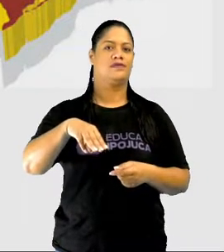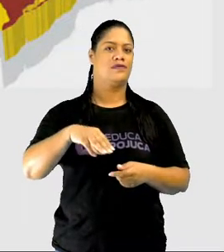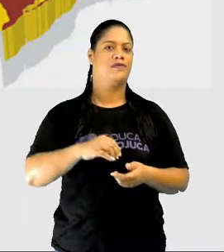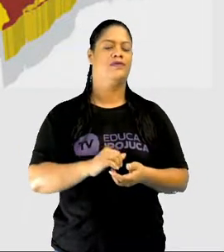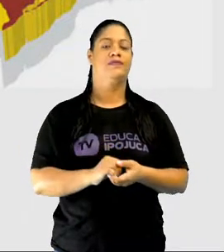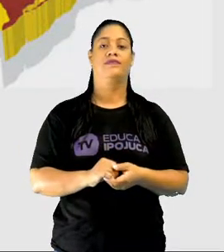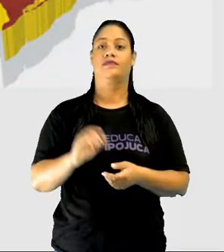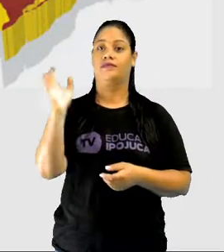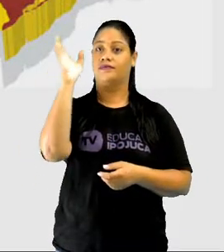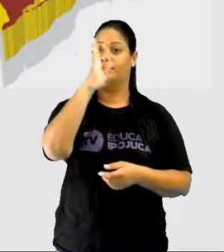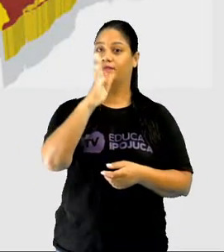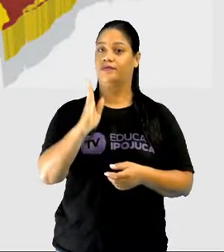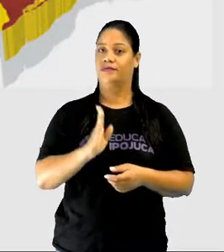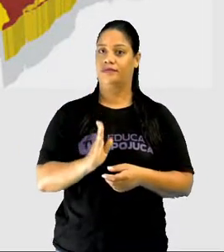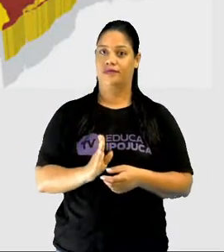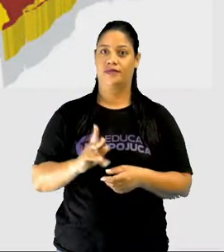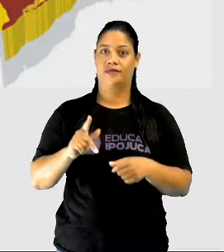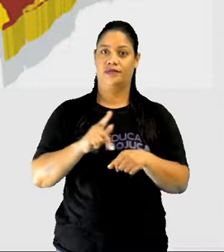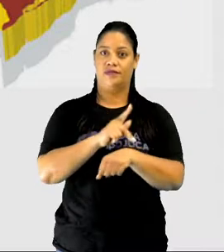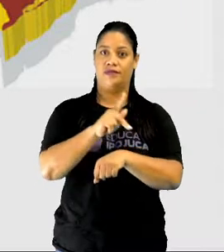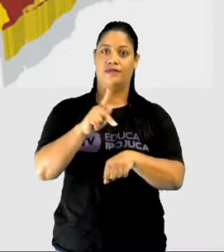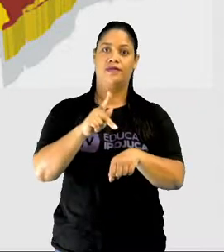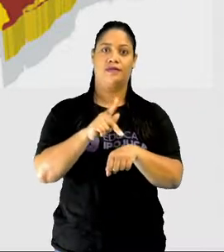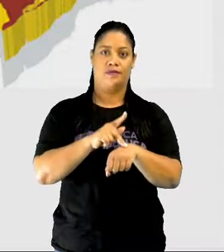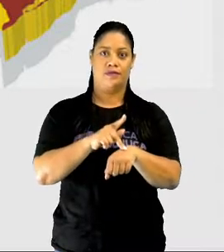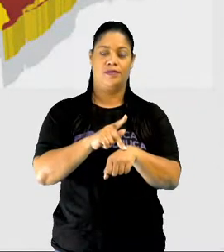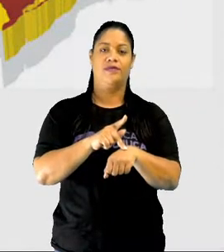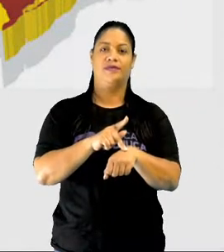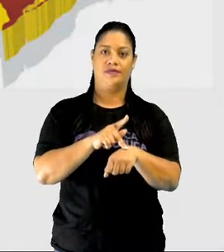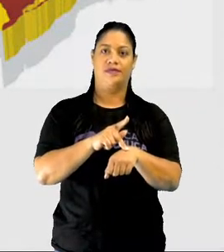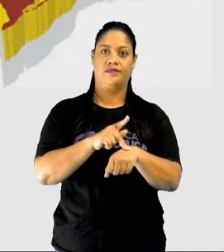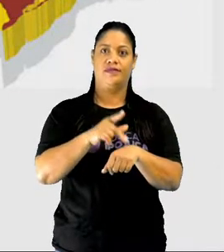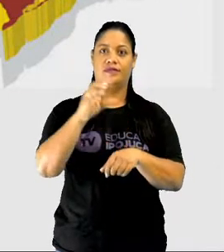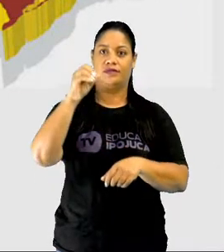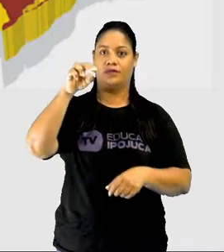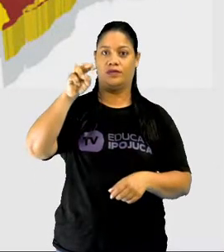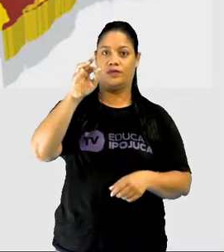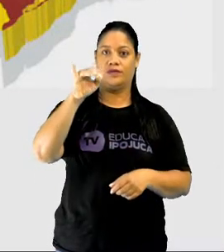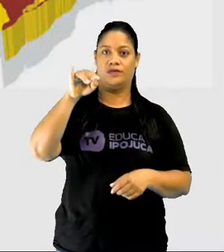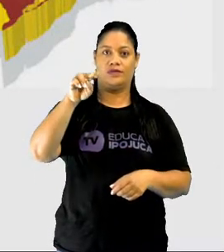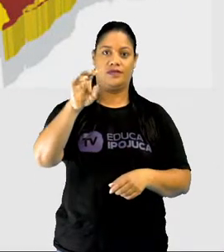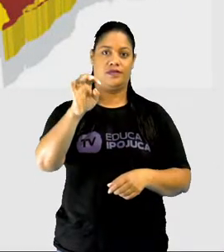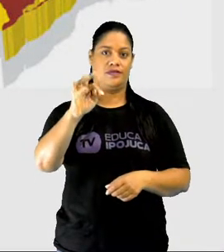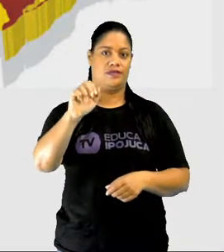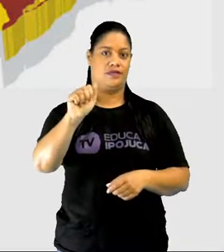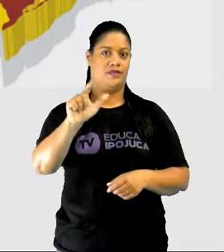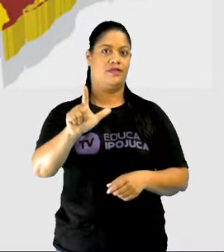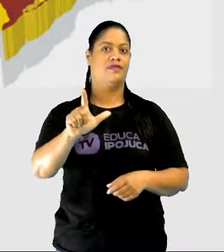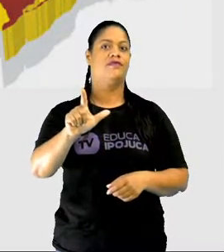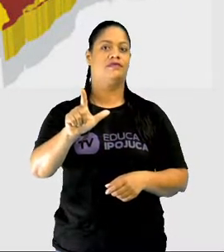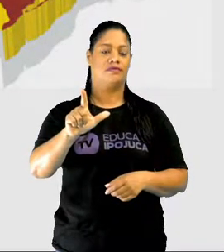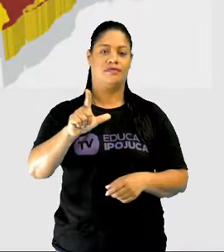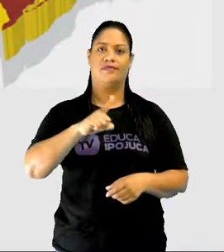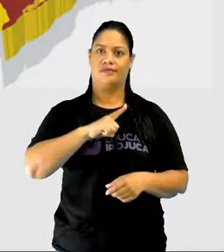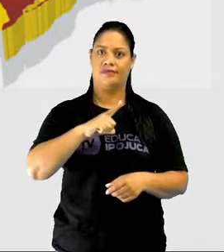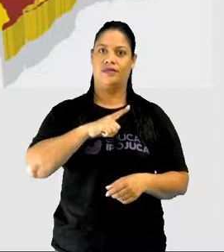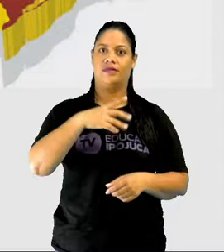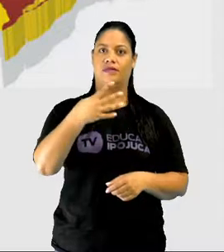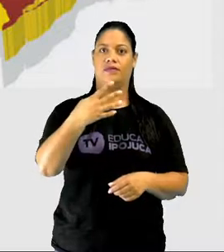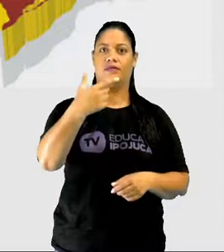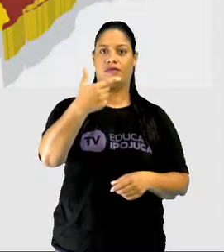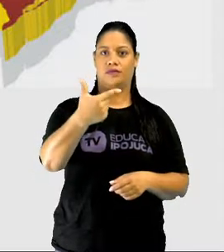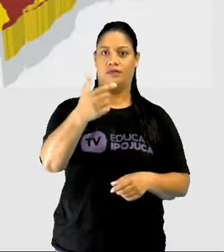O Brasil é considerado um país continental, por conta do seu tamanho. Ele ocupa 42